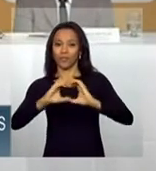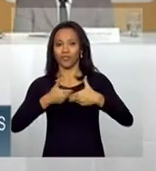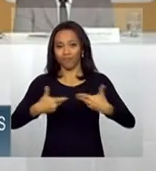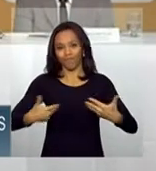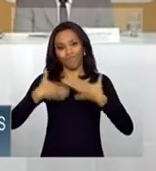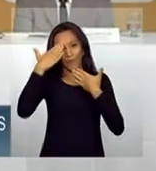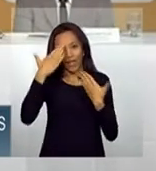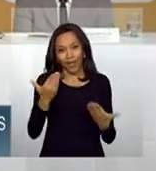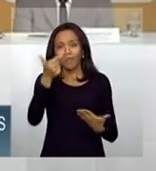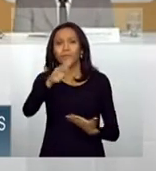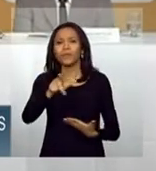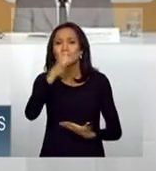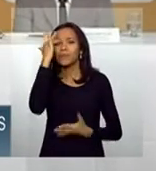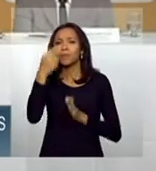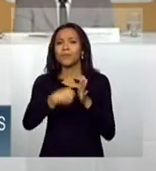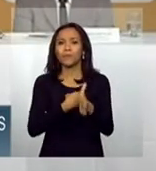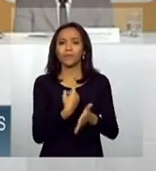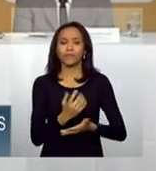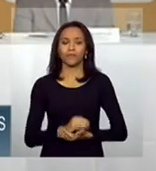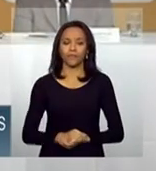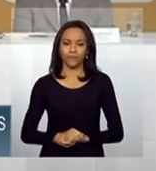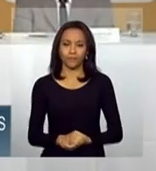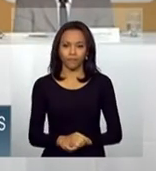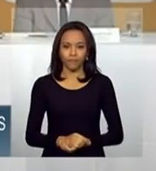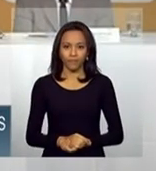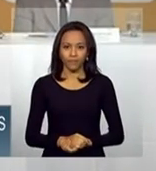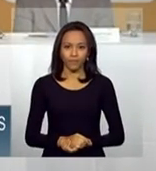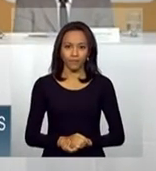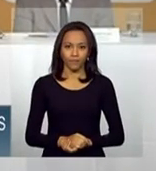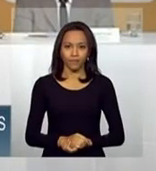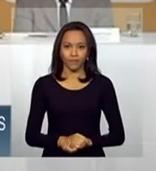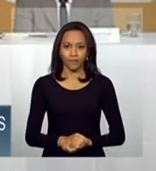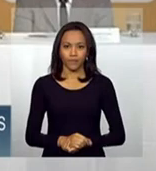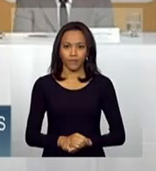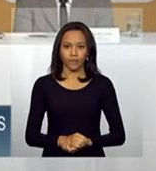Obrigado. Mais alguém? Thiago?